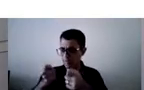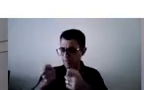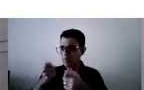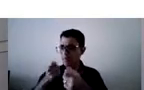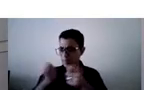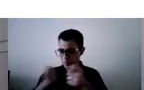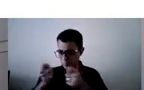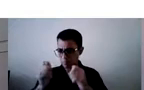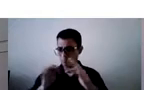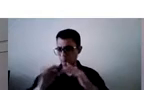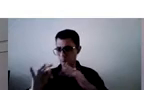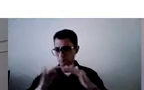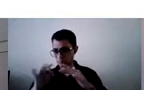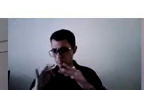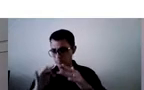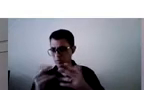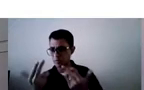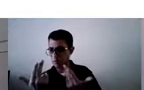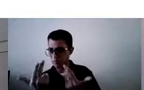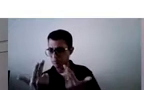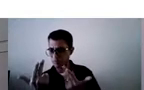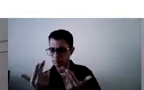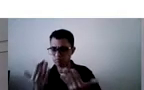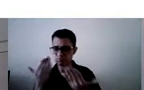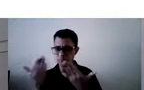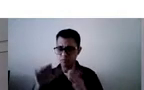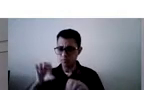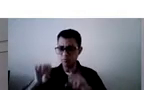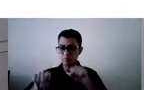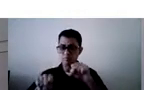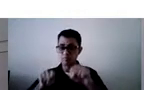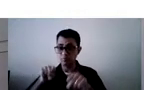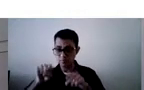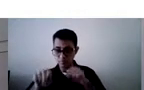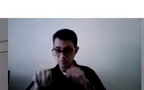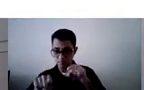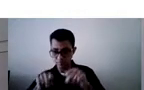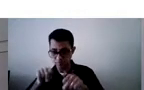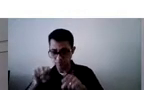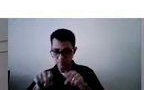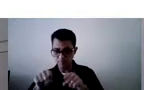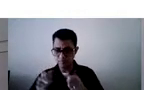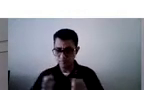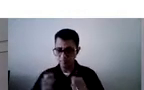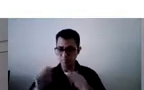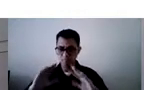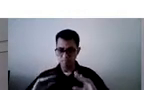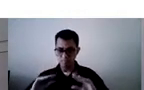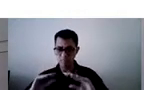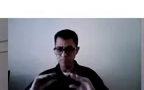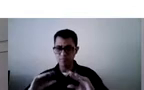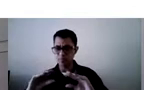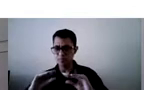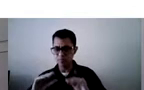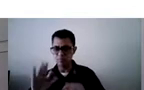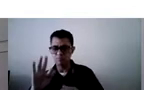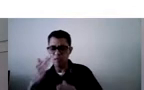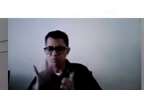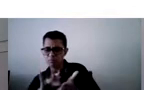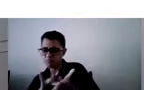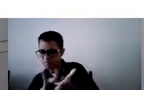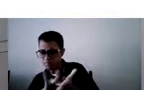em movimento, como de uma bicicleta. Sem se confortar com o sedutor e falso equilíbrio